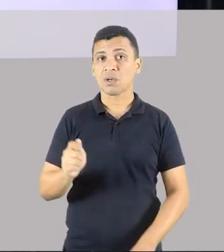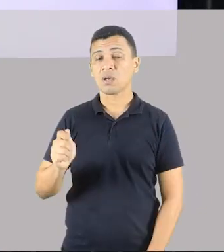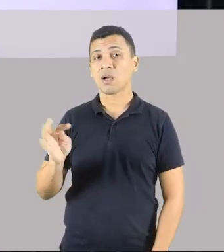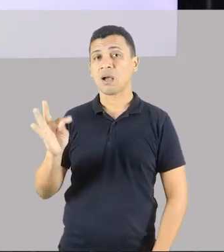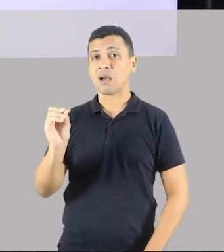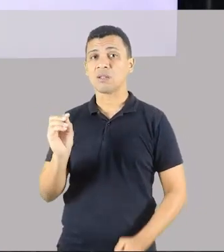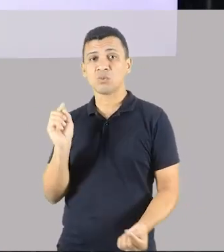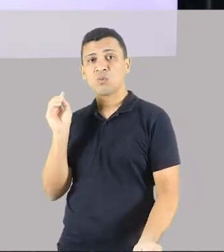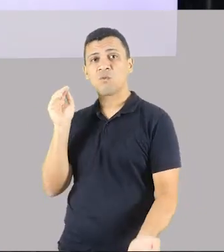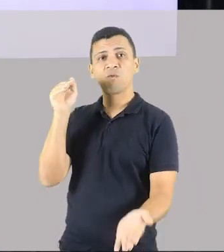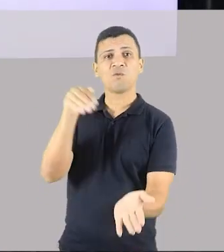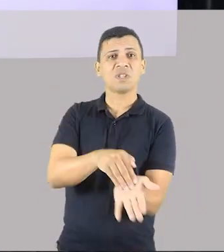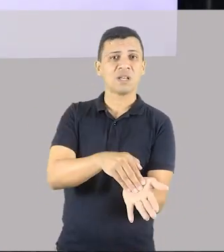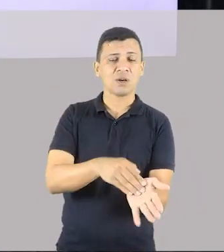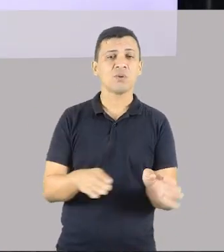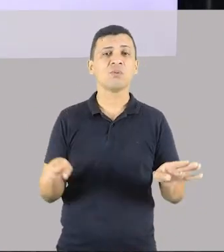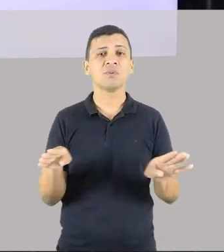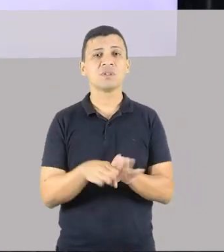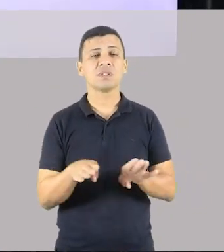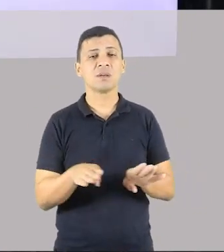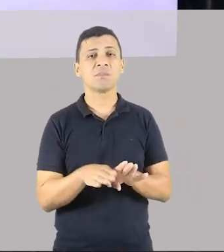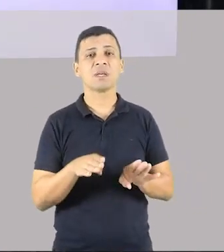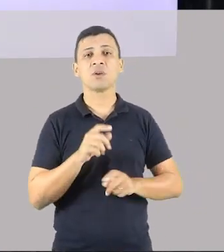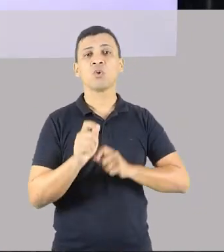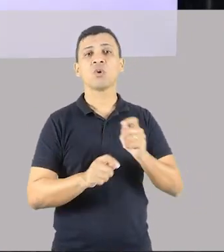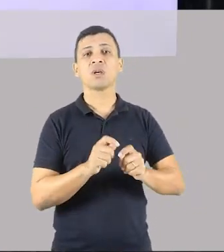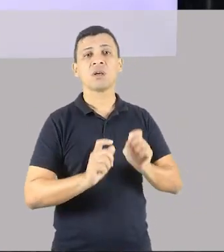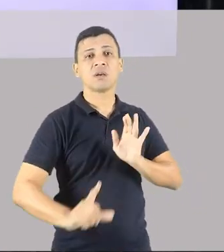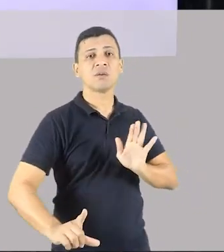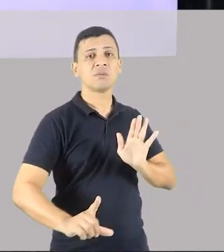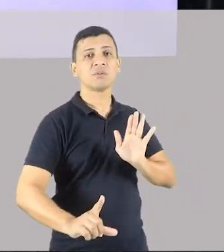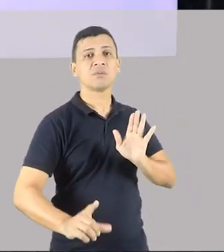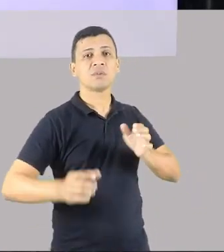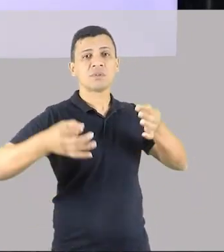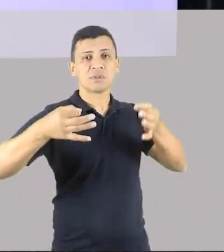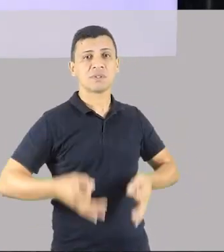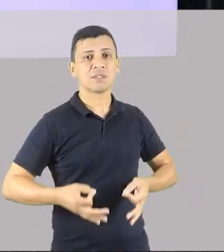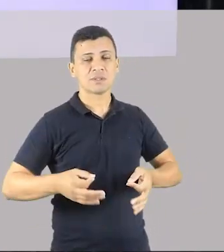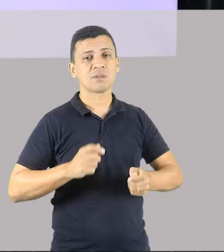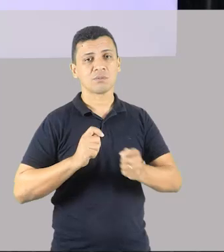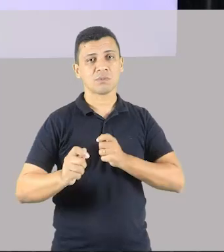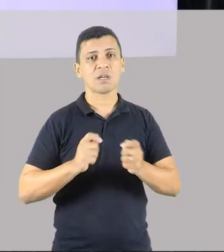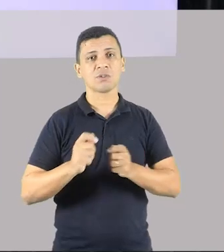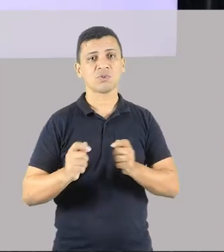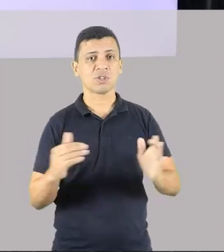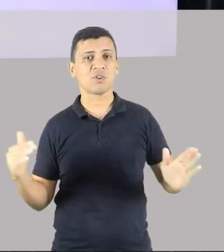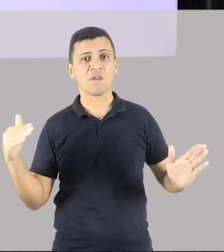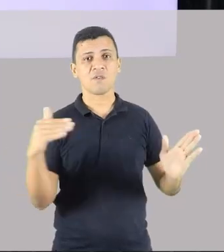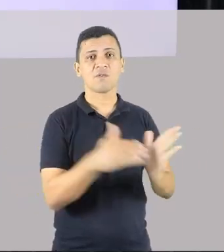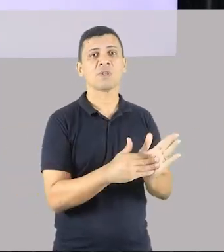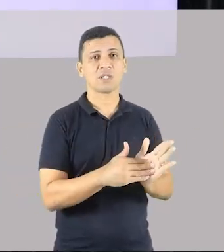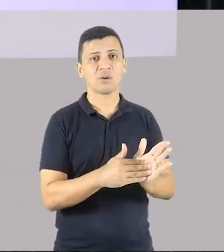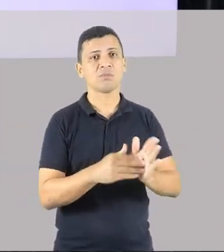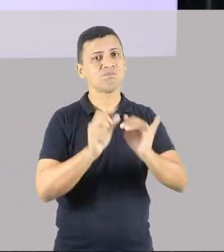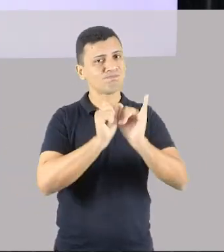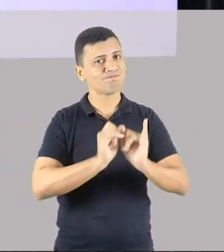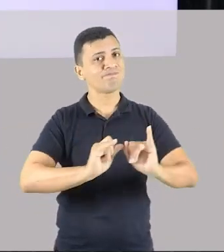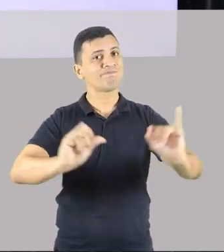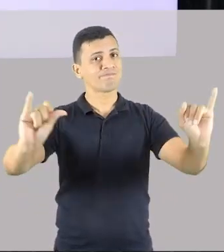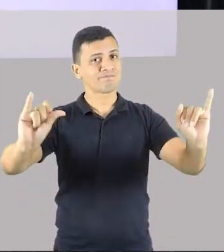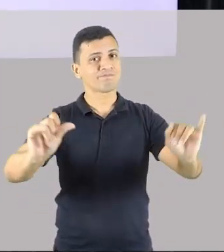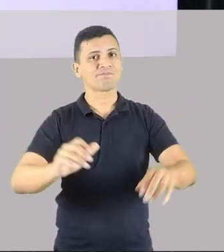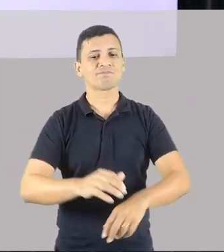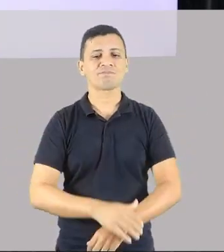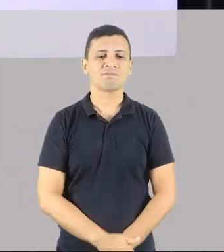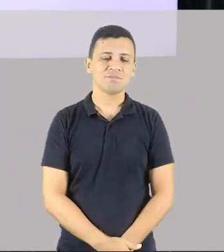administrativo final, ou a prolação de uma decisão administrativa final. Bom,